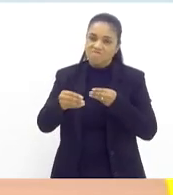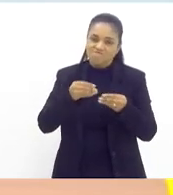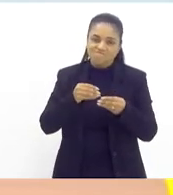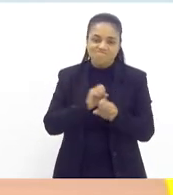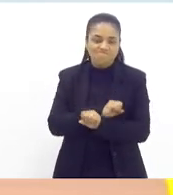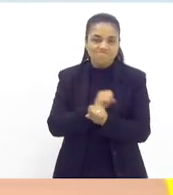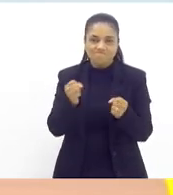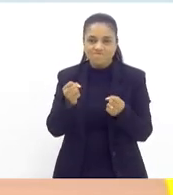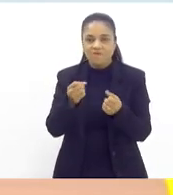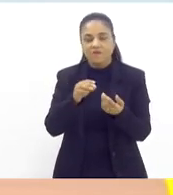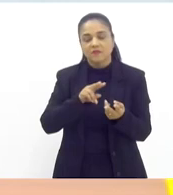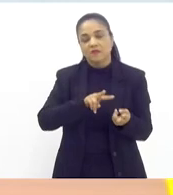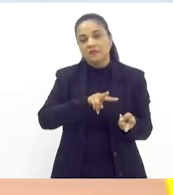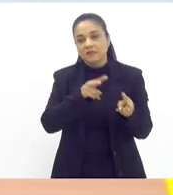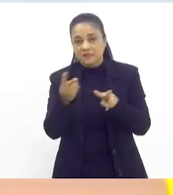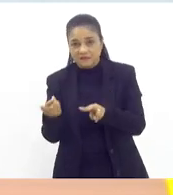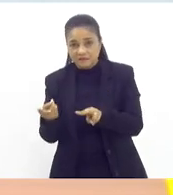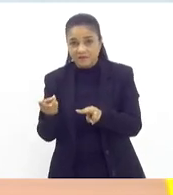transição.